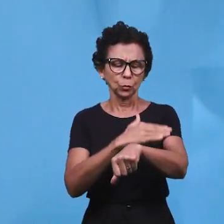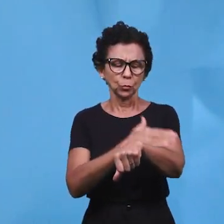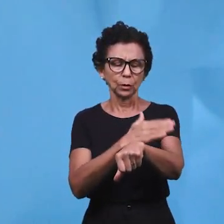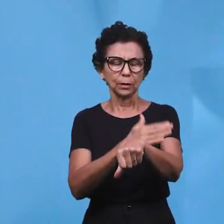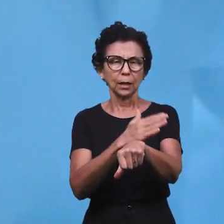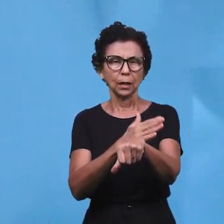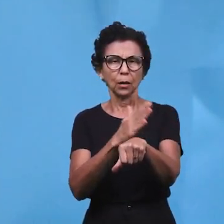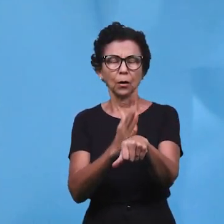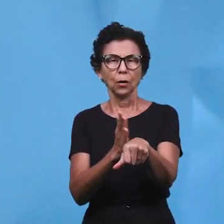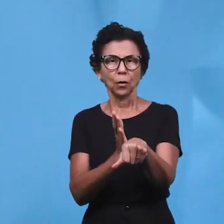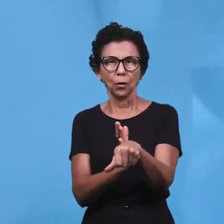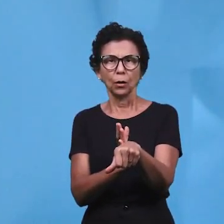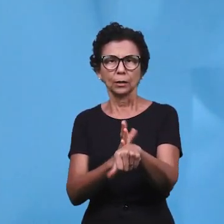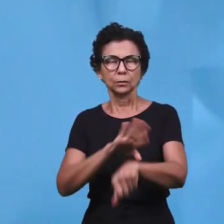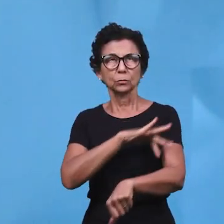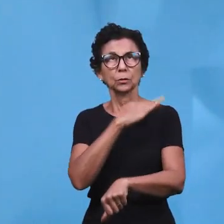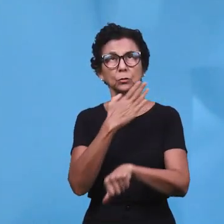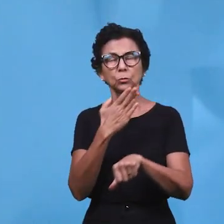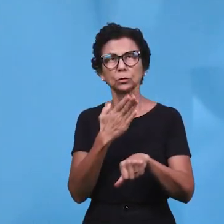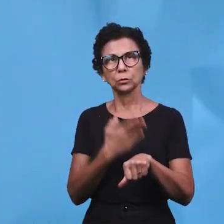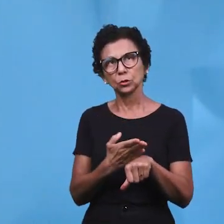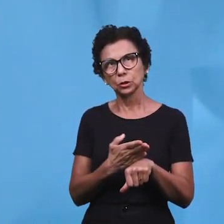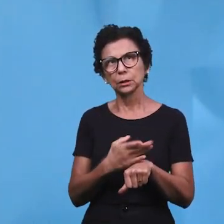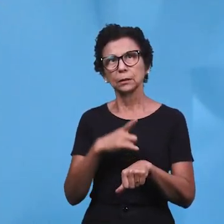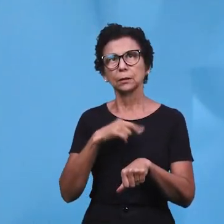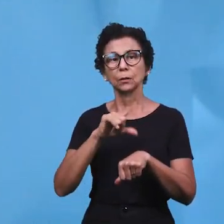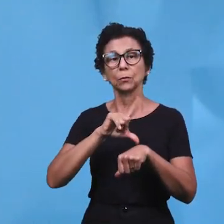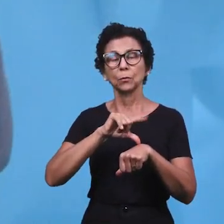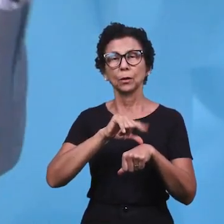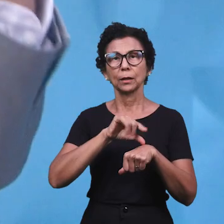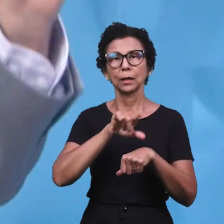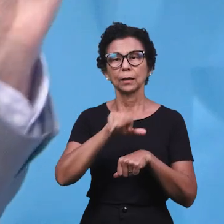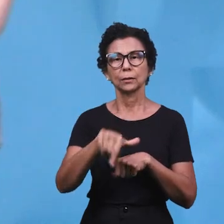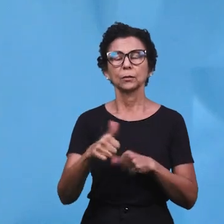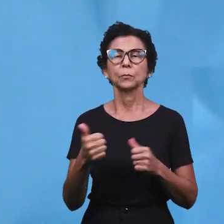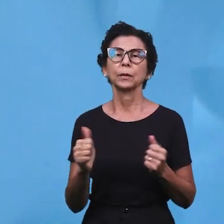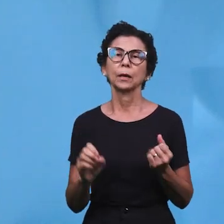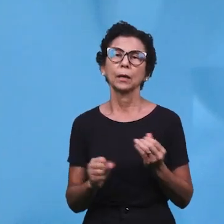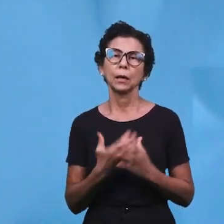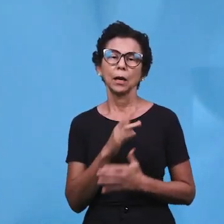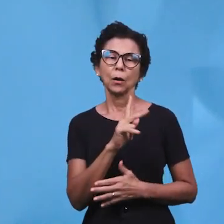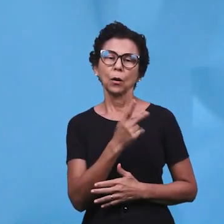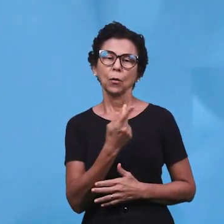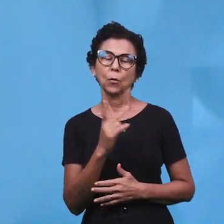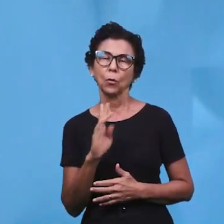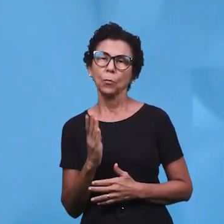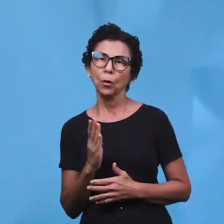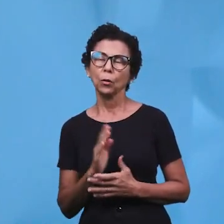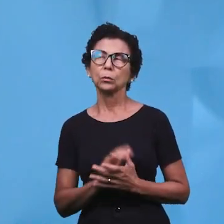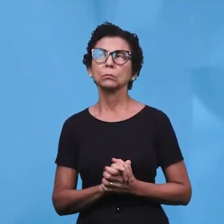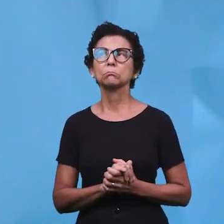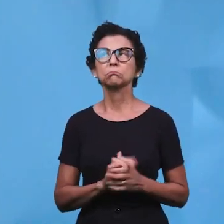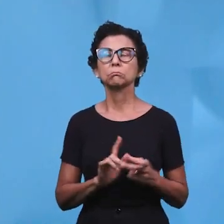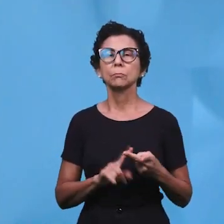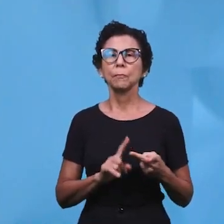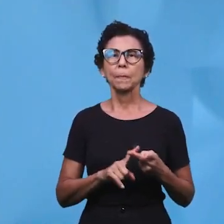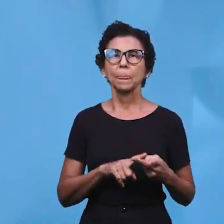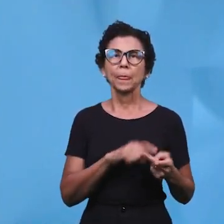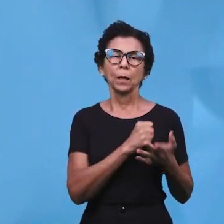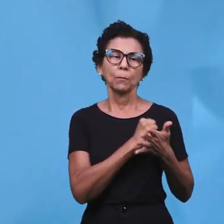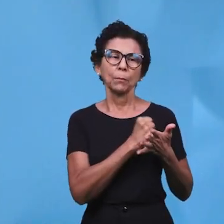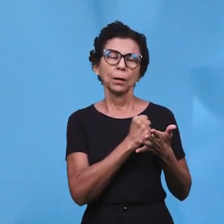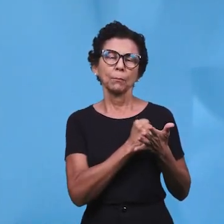órgãos trabalham com essa previsibilidade. Então, tem um horário para a produção de certo hormônio, tem um horário para a